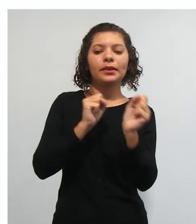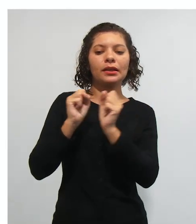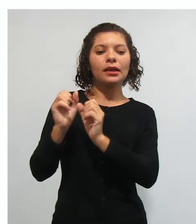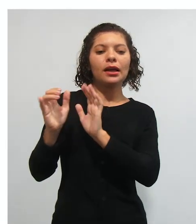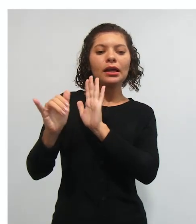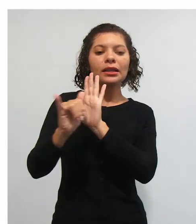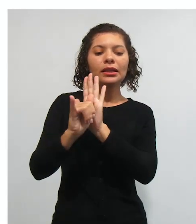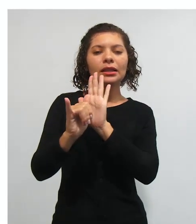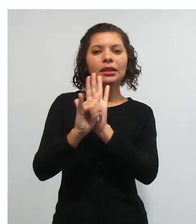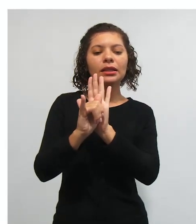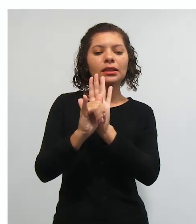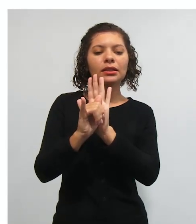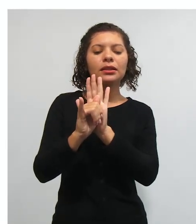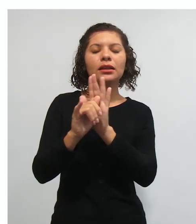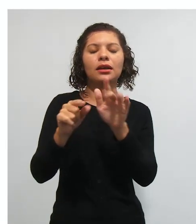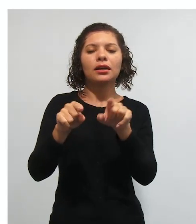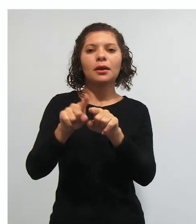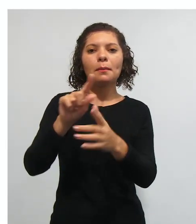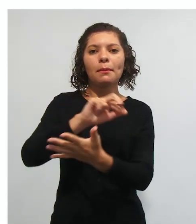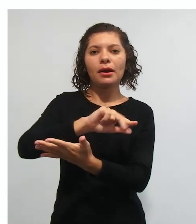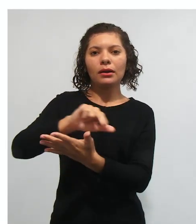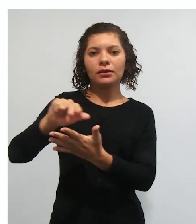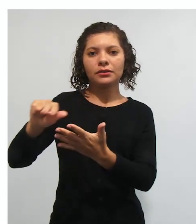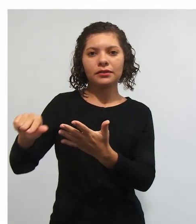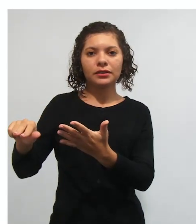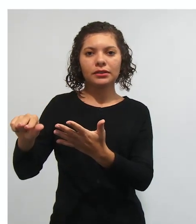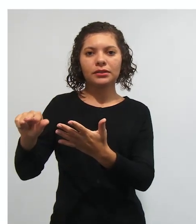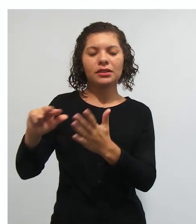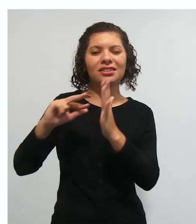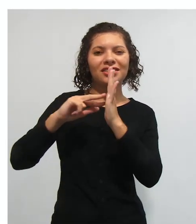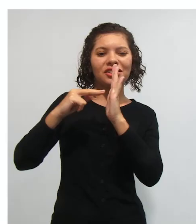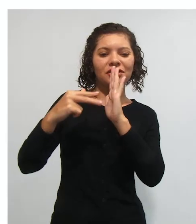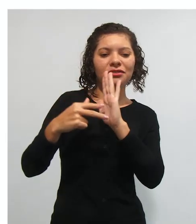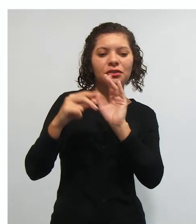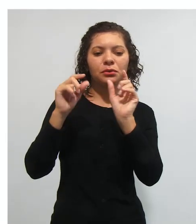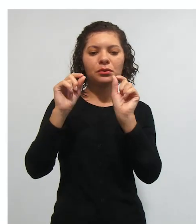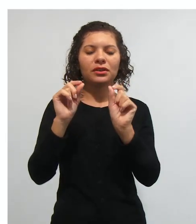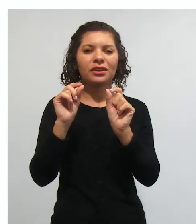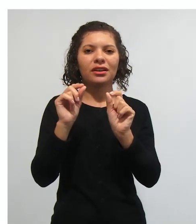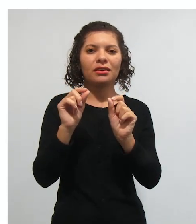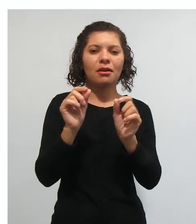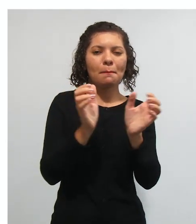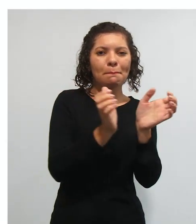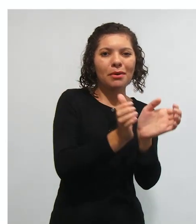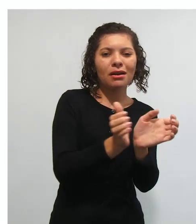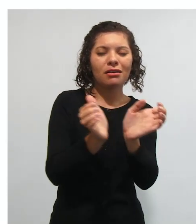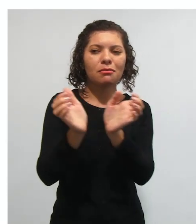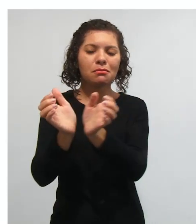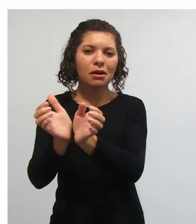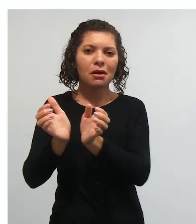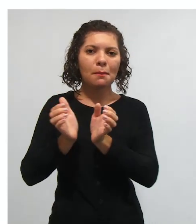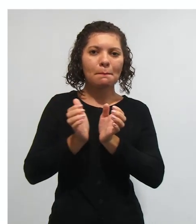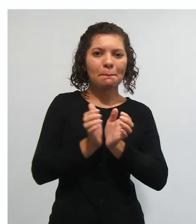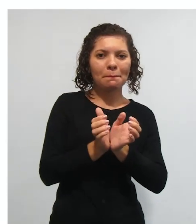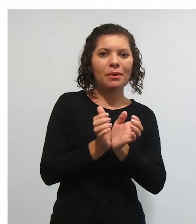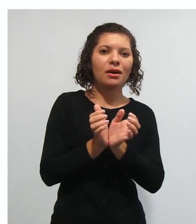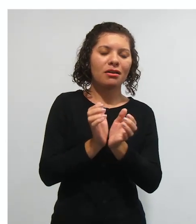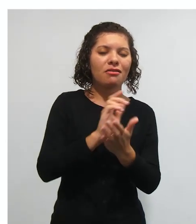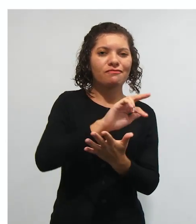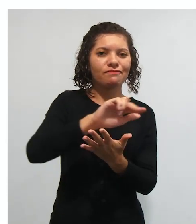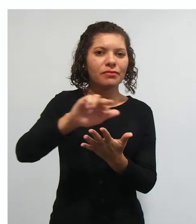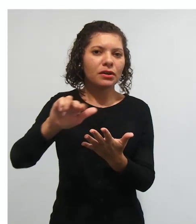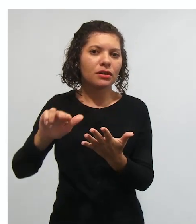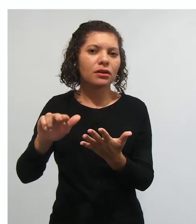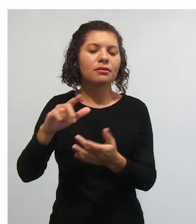afirmação da identidade e a enunciação da diferença traduzem o desejo dos diferentes grupos sociais ass